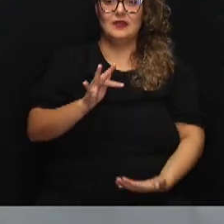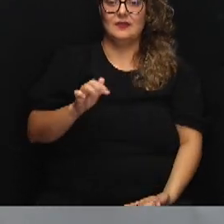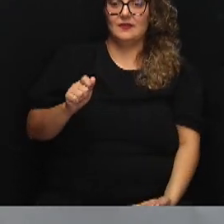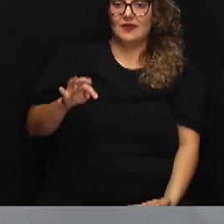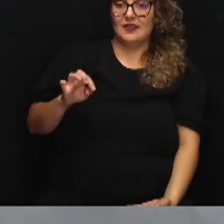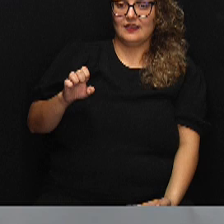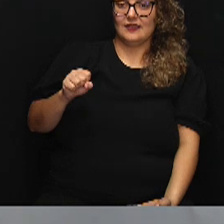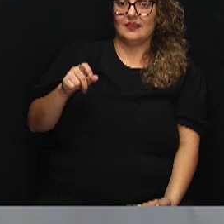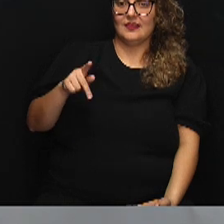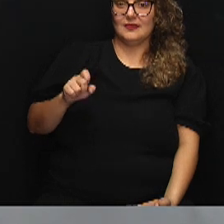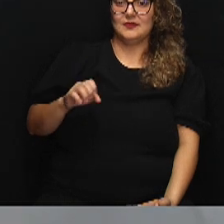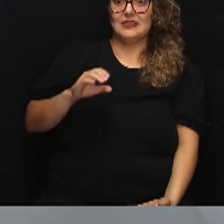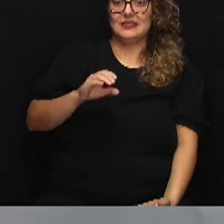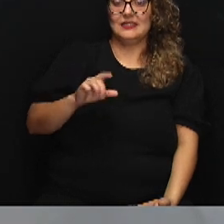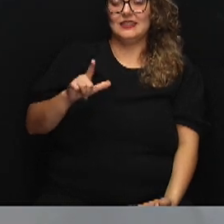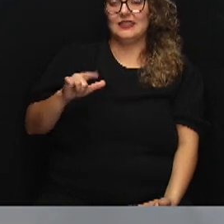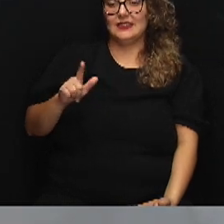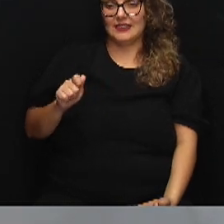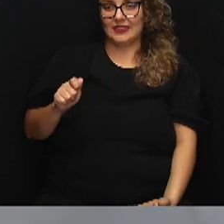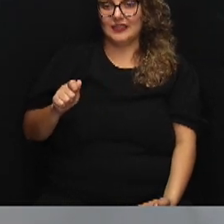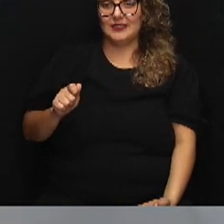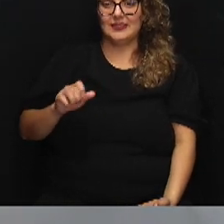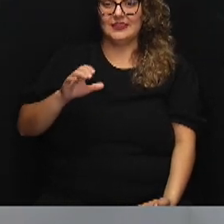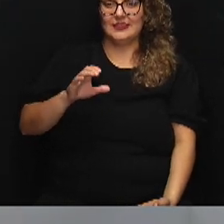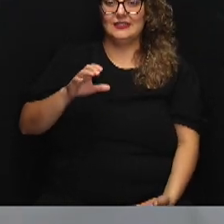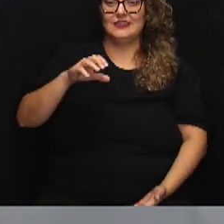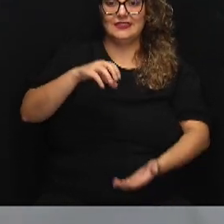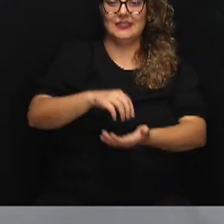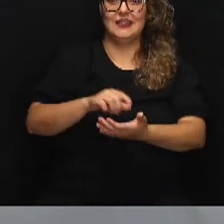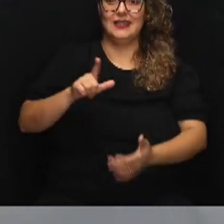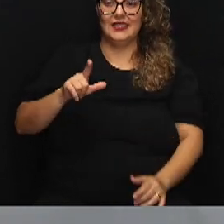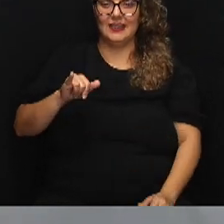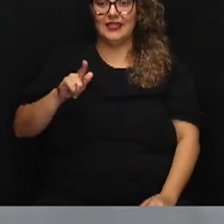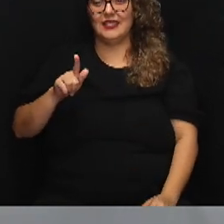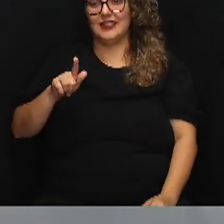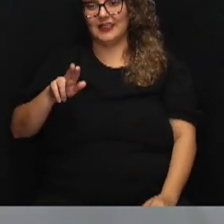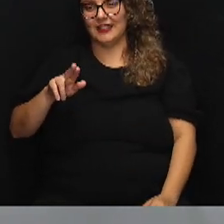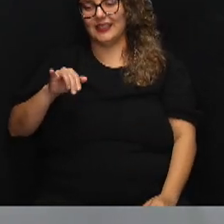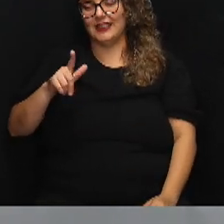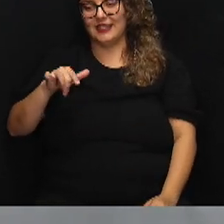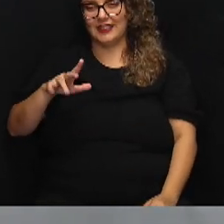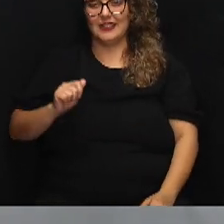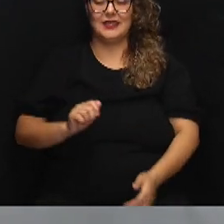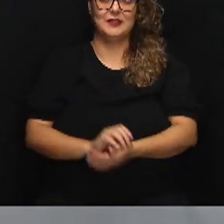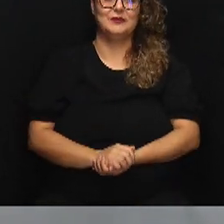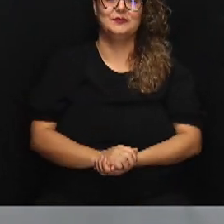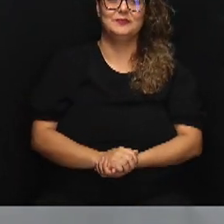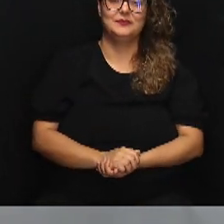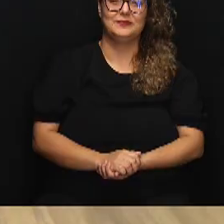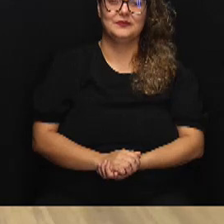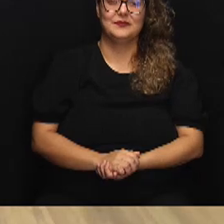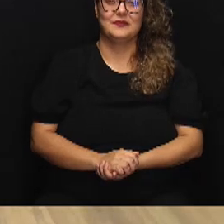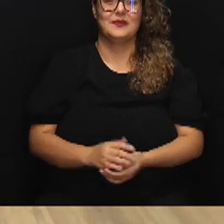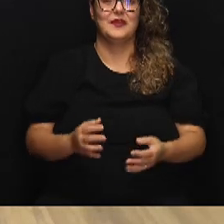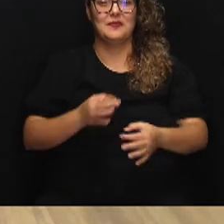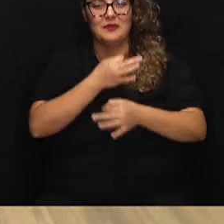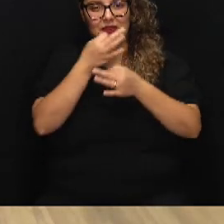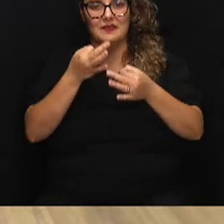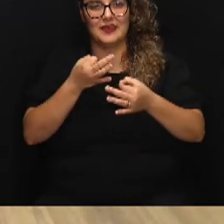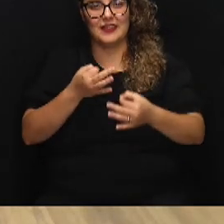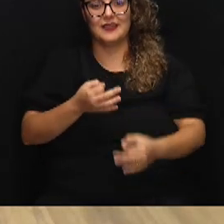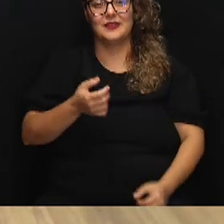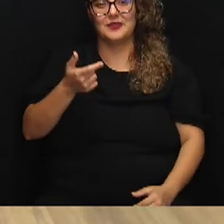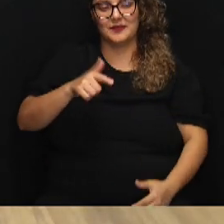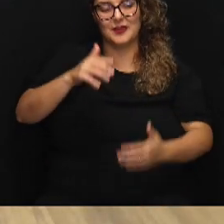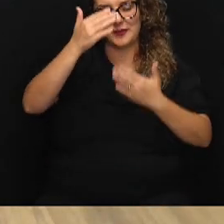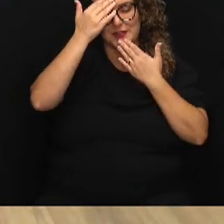nome CELIGA, Centro de Lignina, tá? Para a agricultura. Perfeito, então. Mais uma vez,